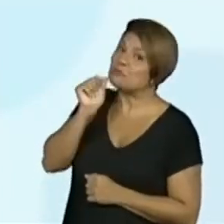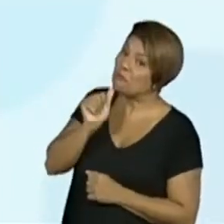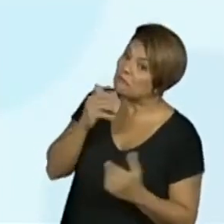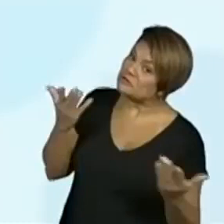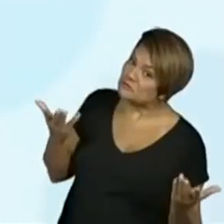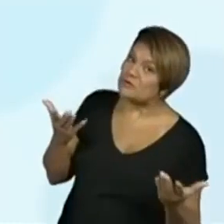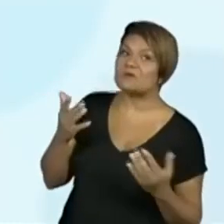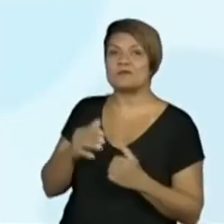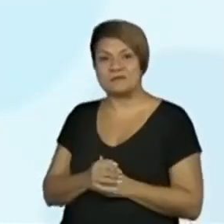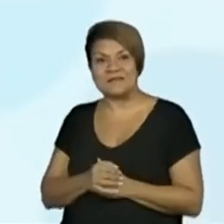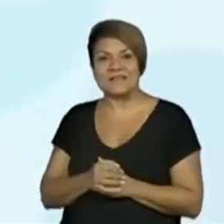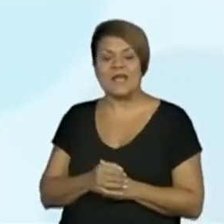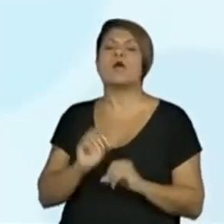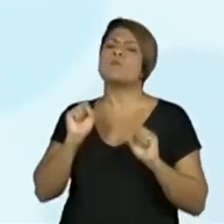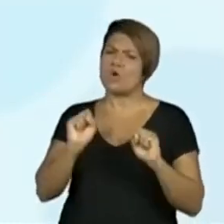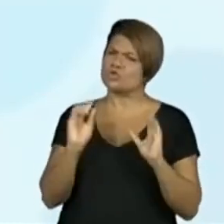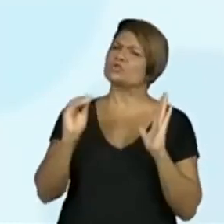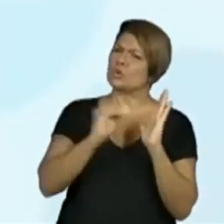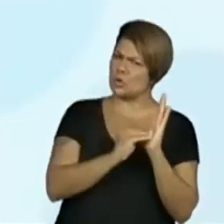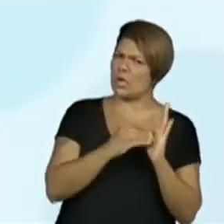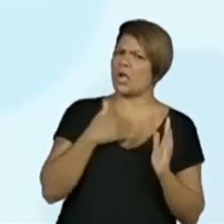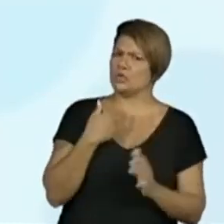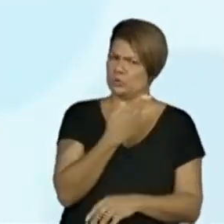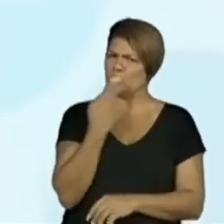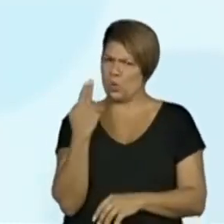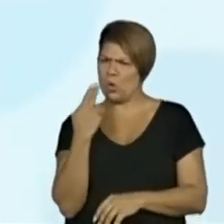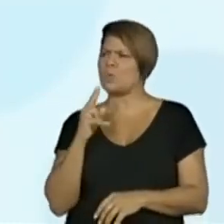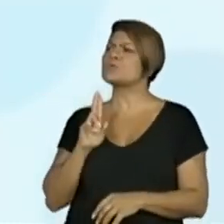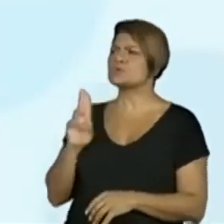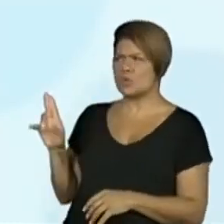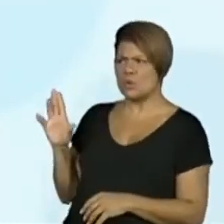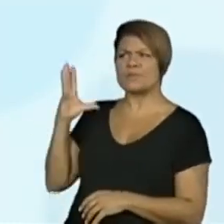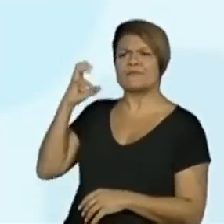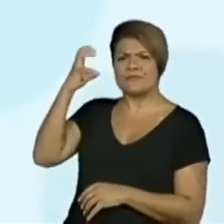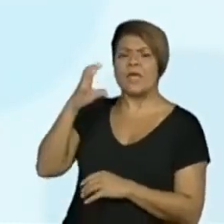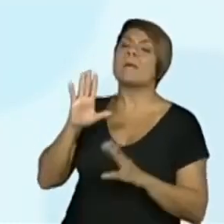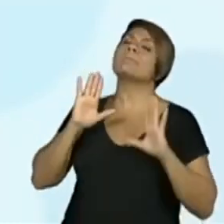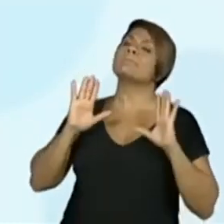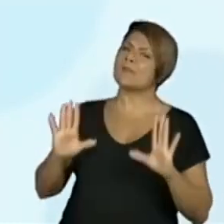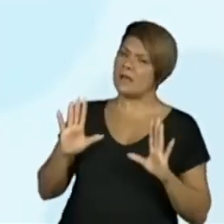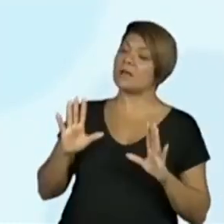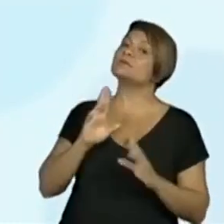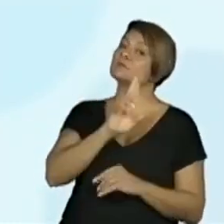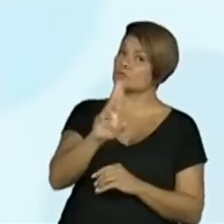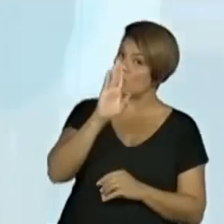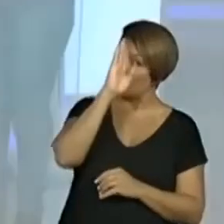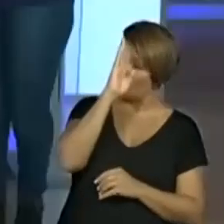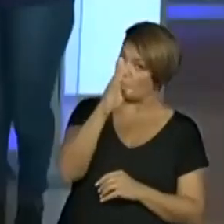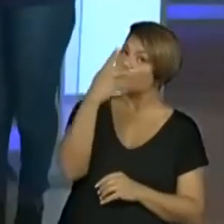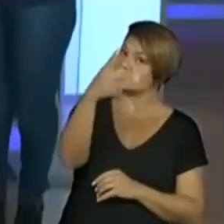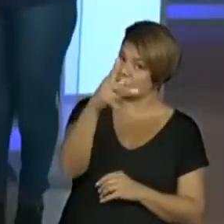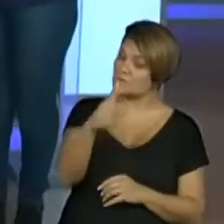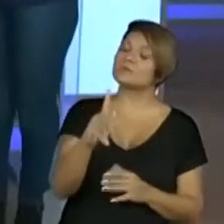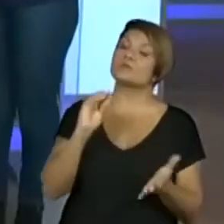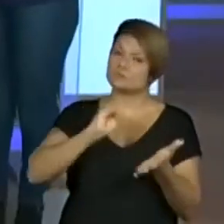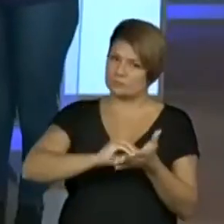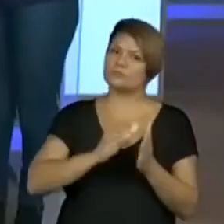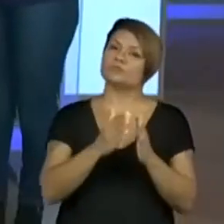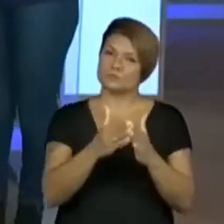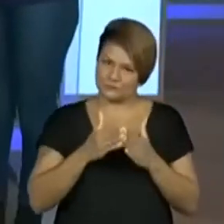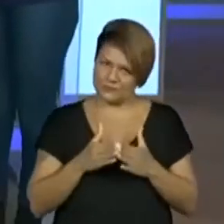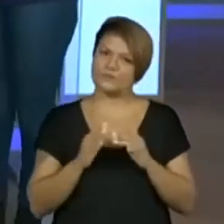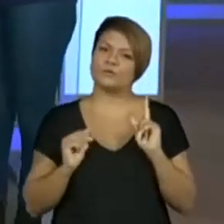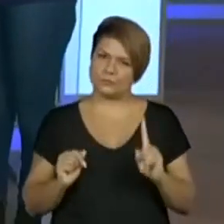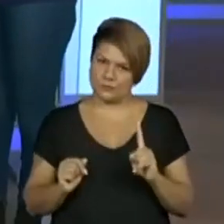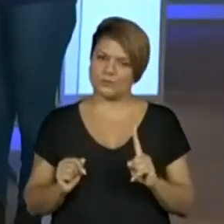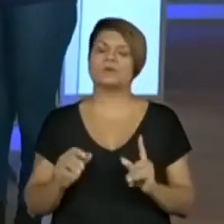aí podem colocar também né que nós estamos aqui ministrando a aula mas o nome do seu professor eu da sua professora por favor